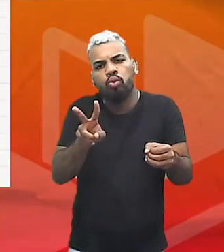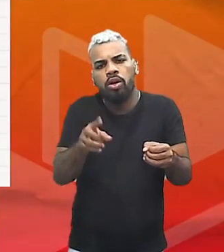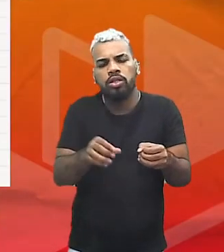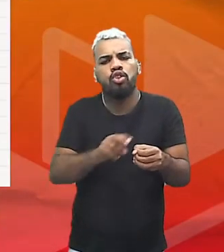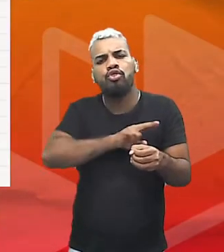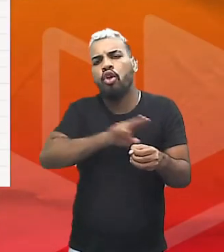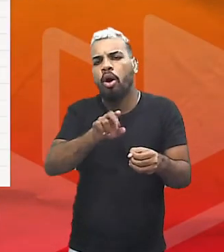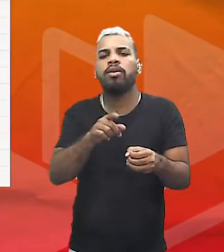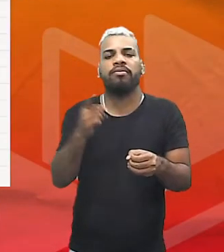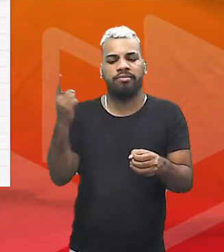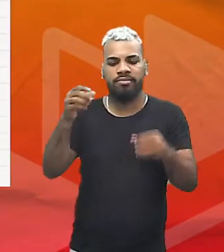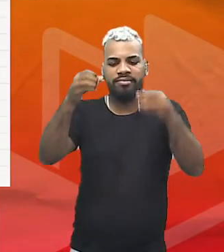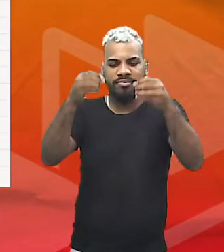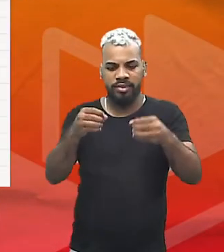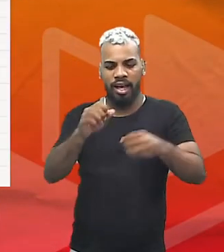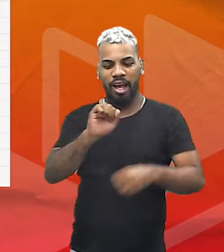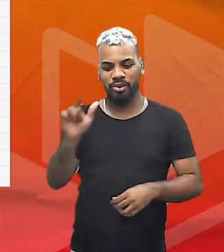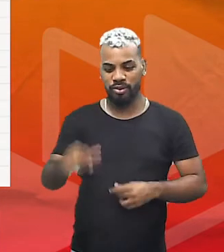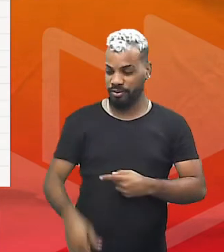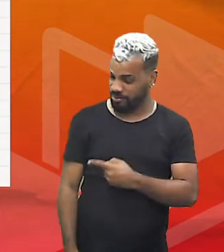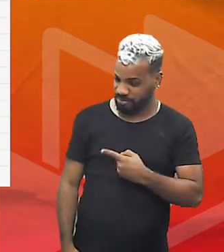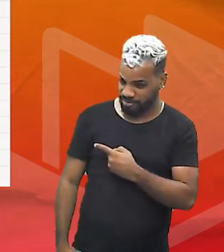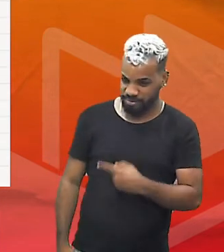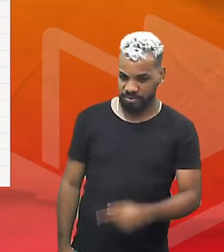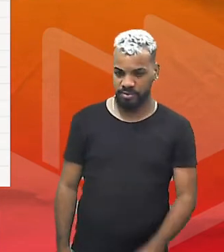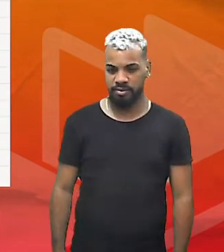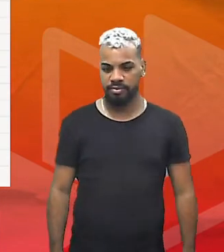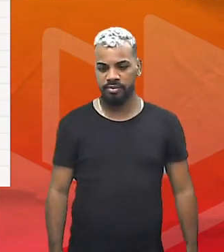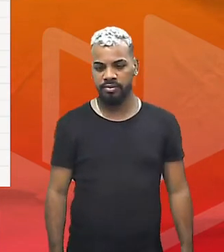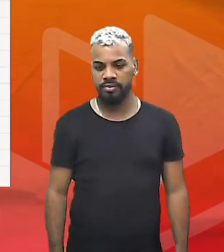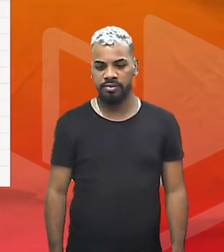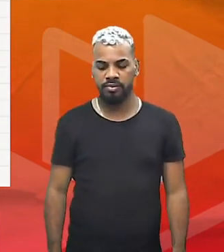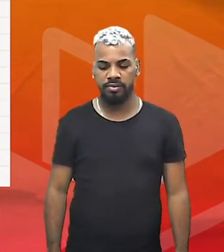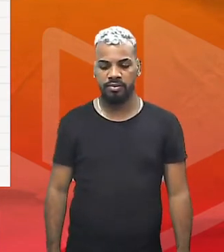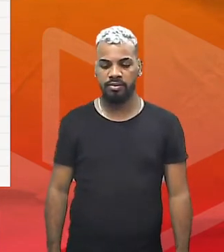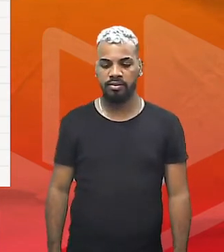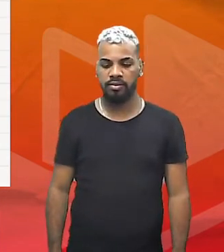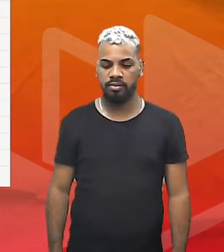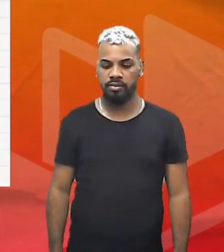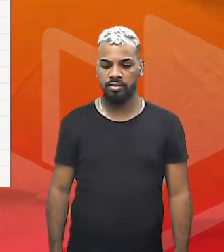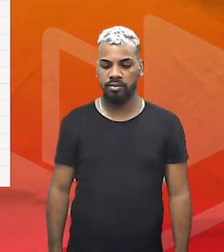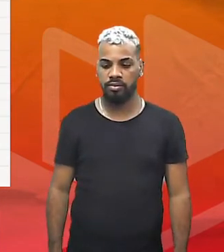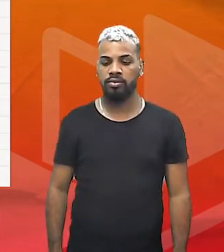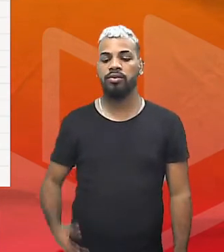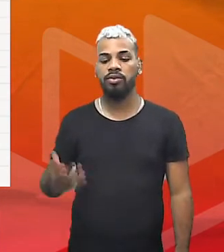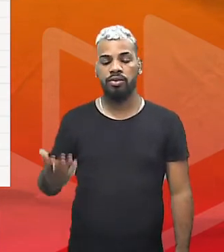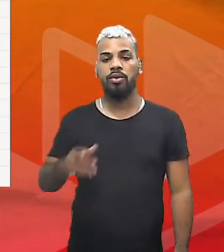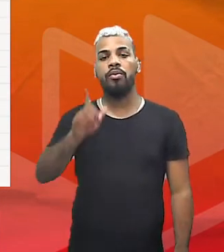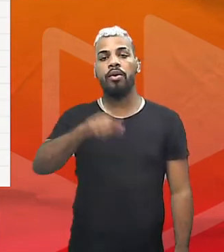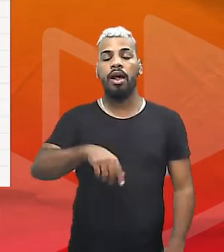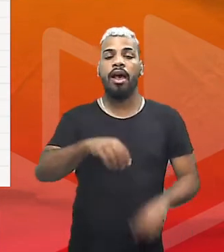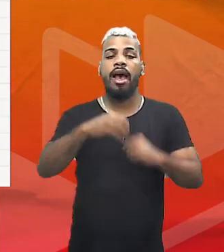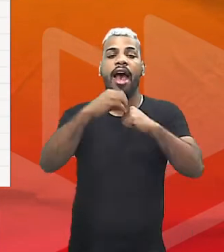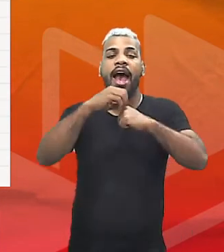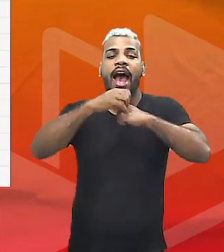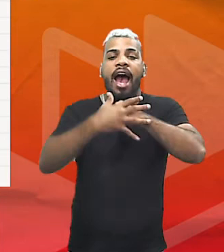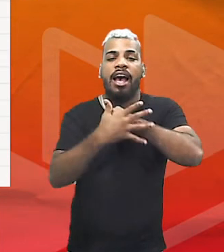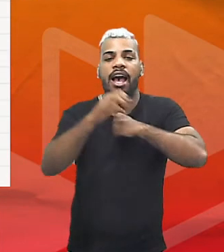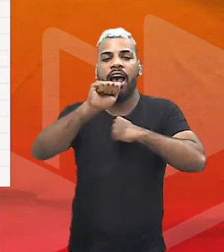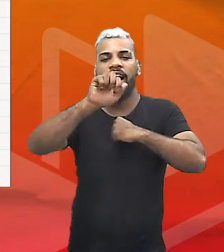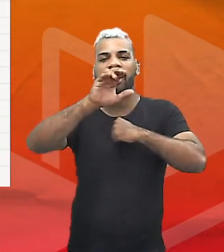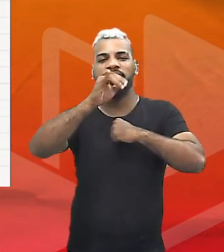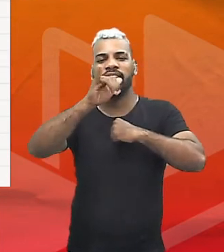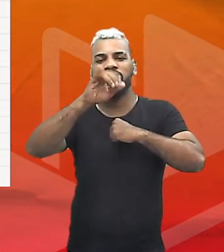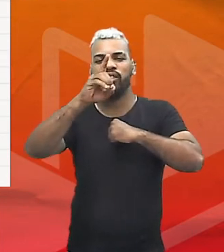Toda vez que tu pega essa coisa de piruvato piruvato é a mesma coisa que ácido pirúvico o piruvato é a mesma coisa que o açúcar Então eu